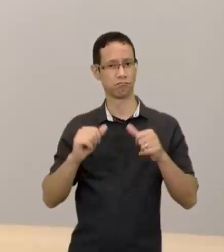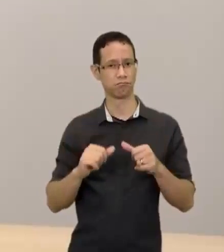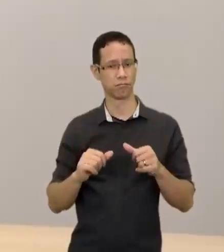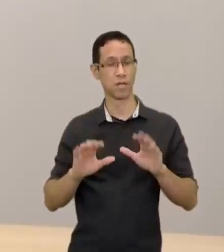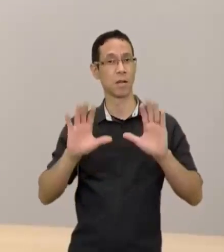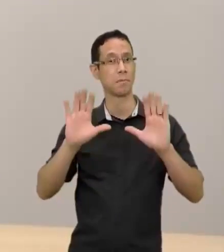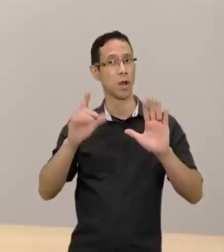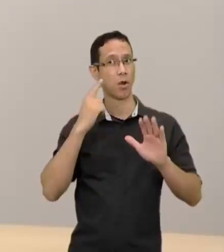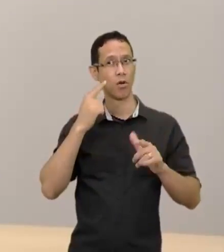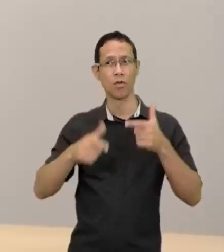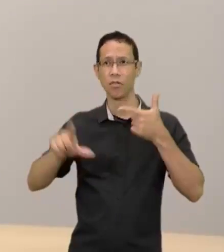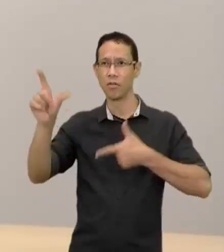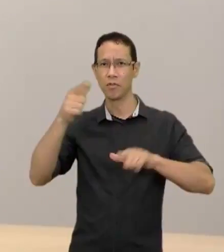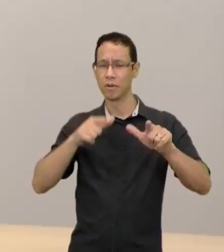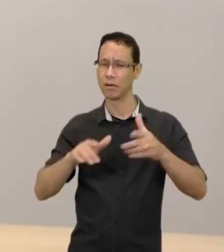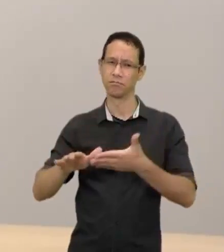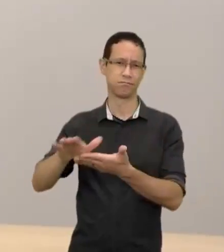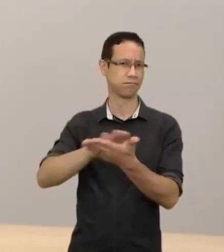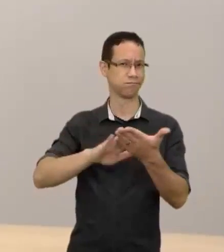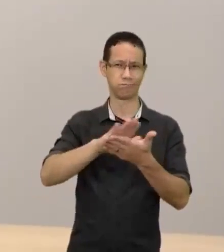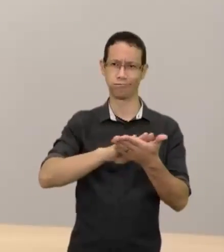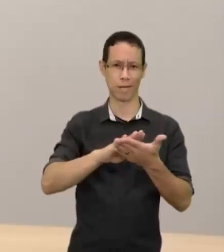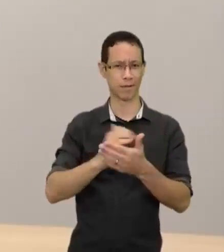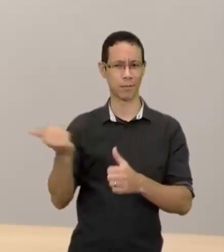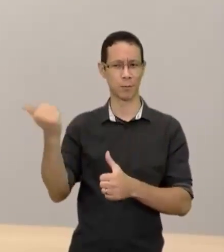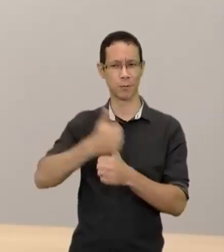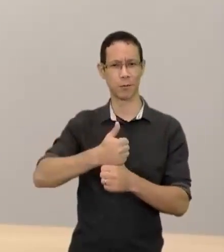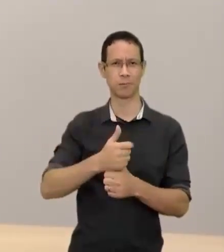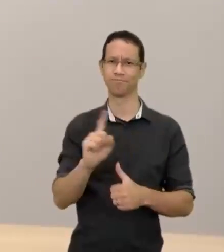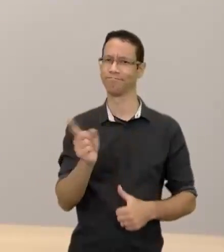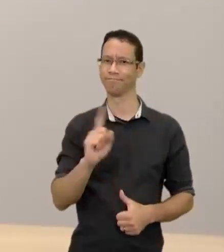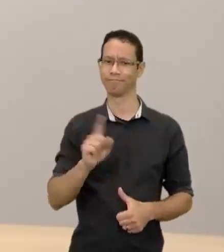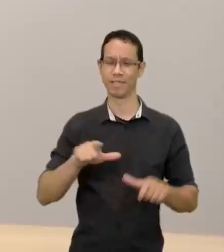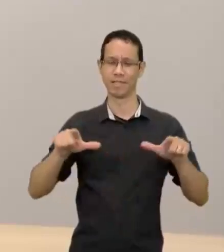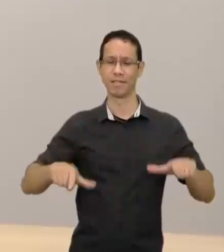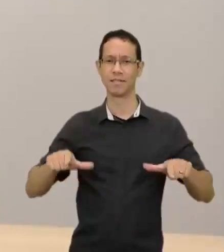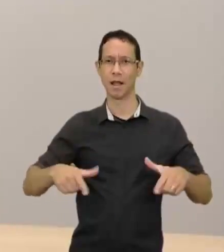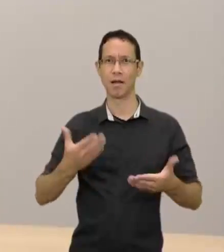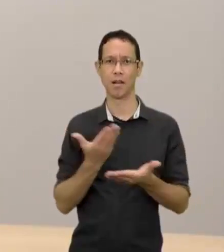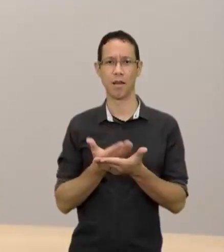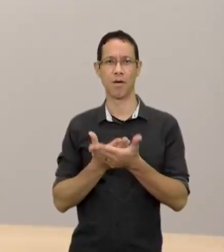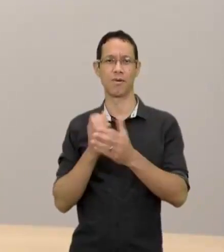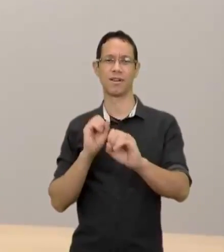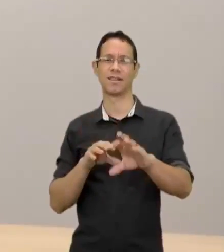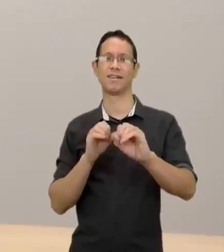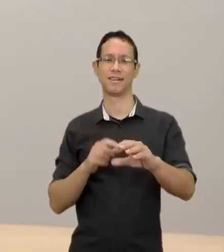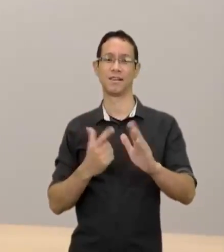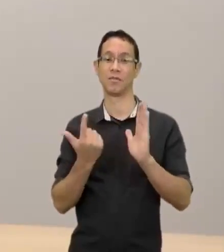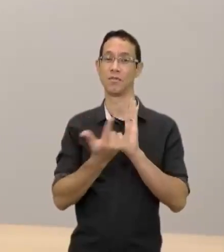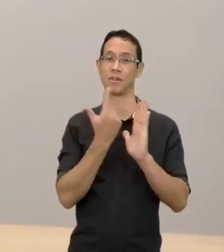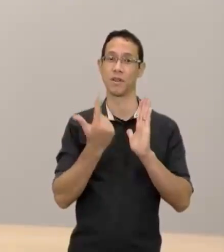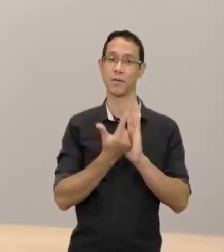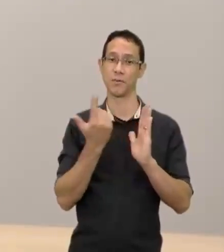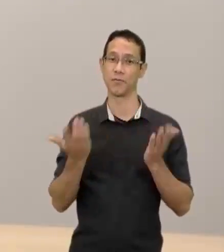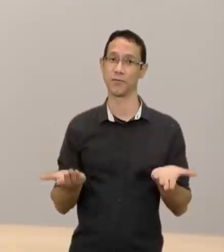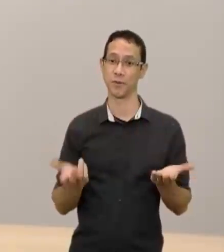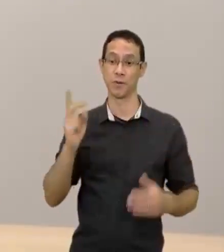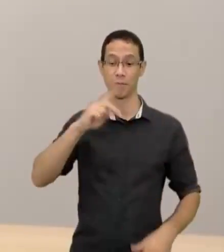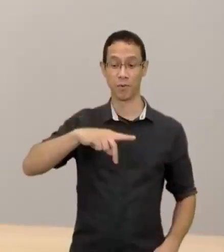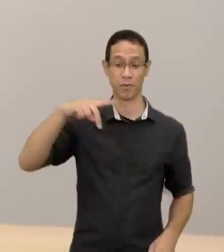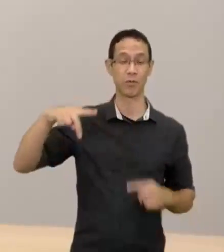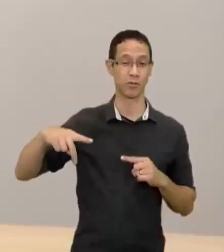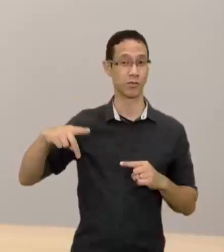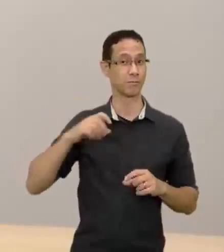nada vai substituir uma sala de aula, um livro, um